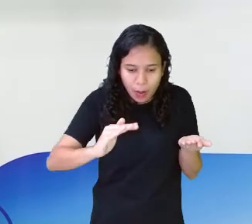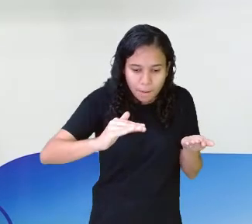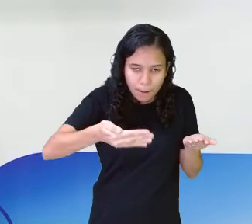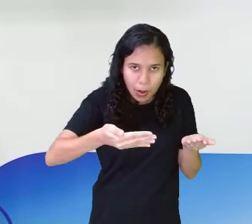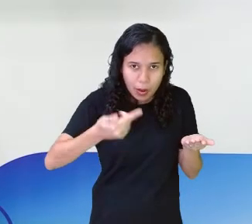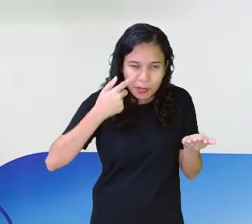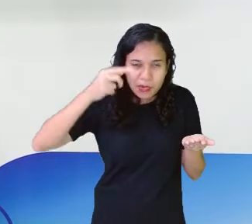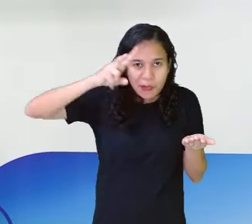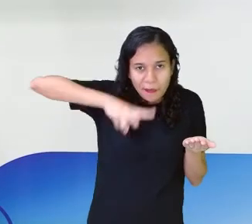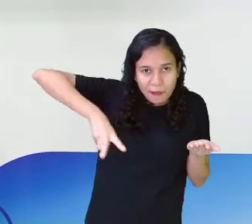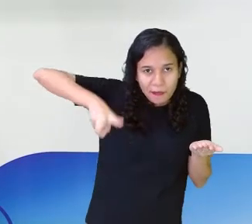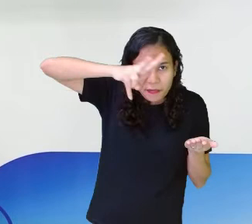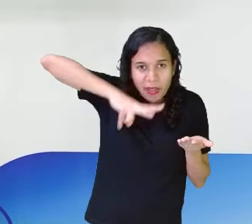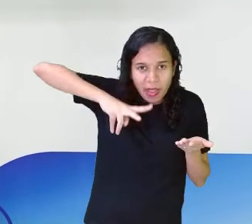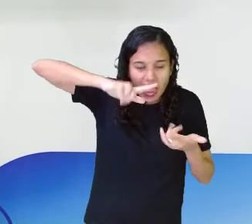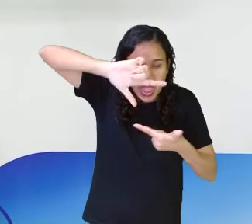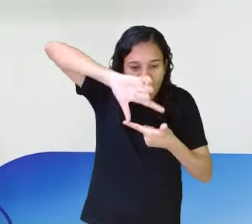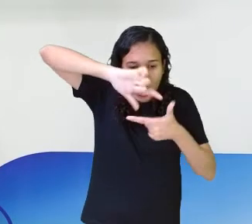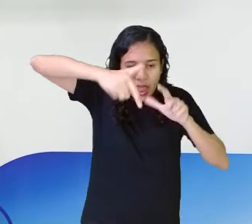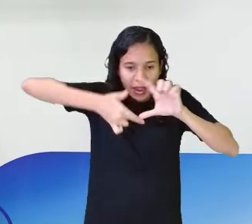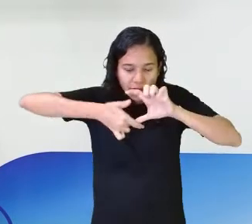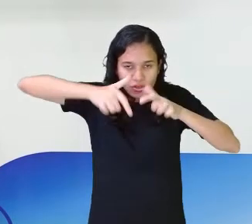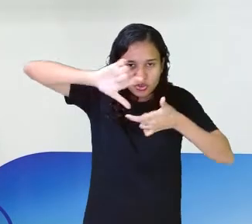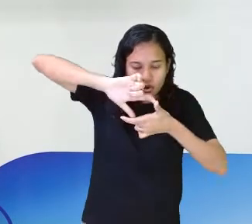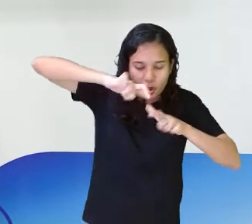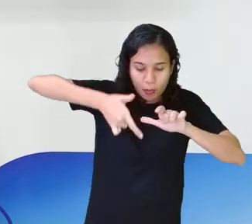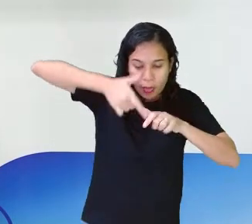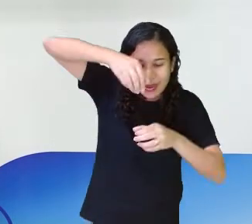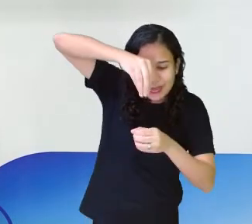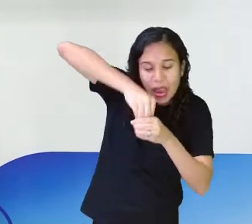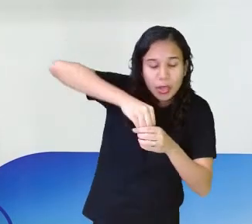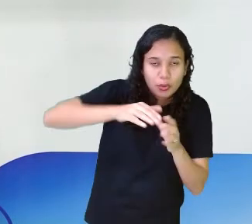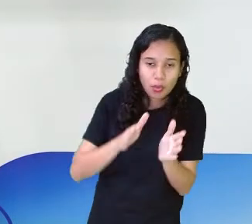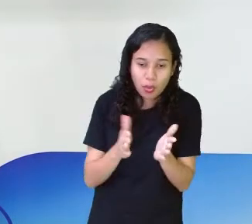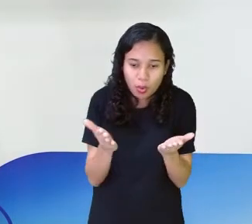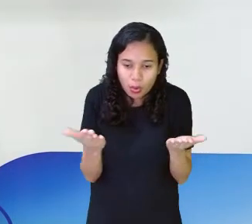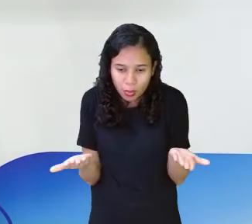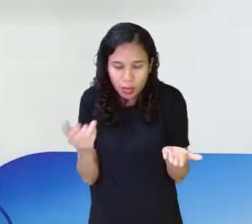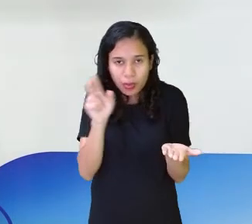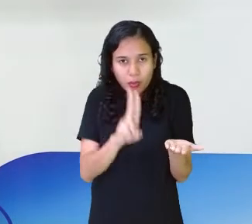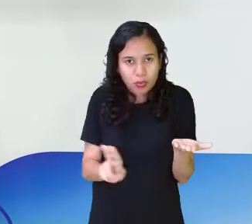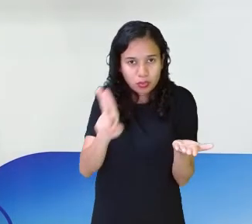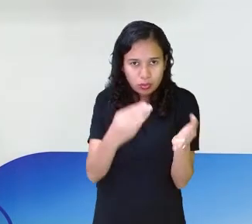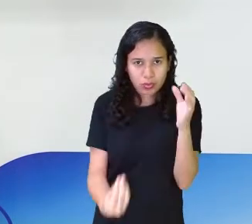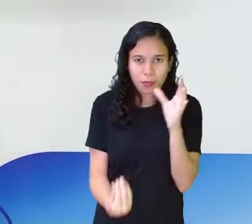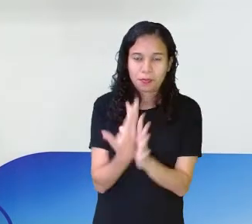os formatos, as figuras planas que eu...